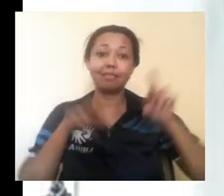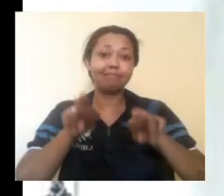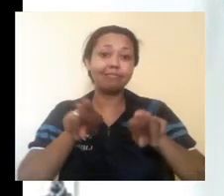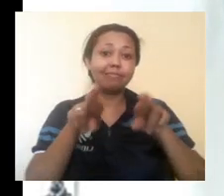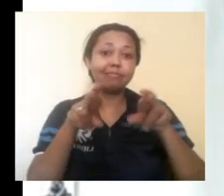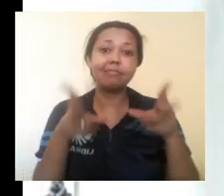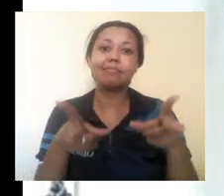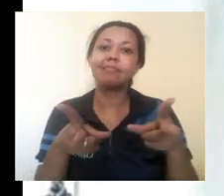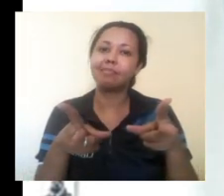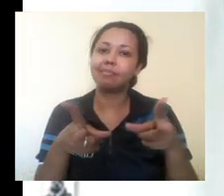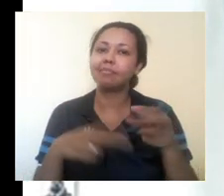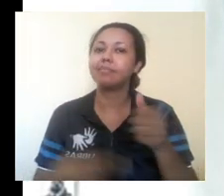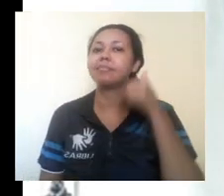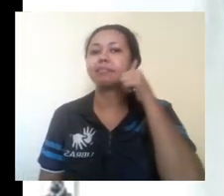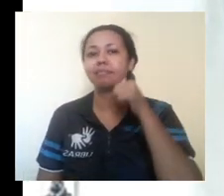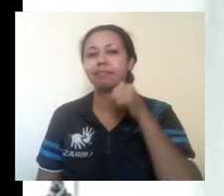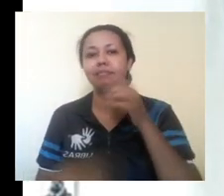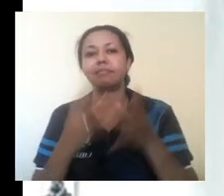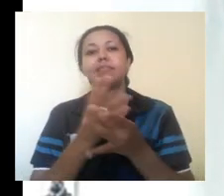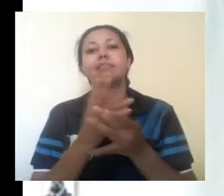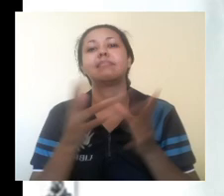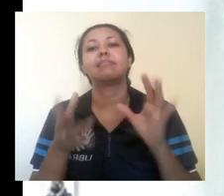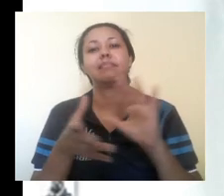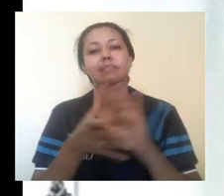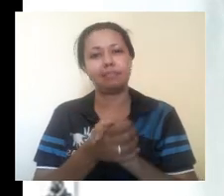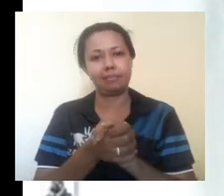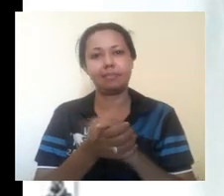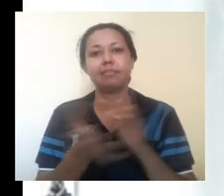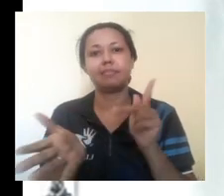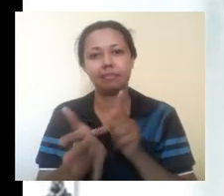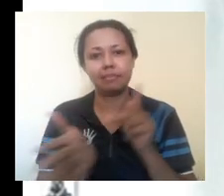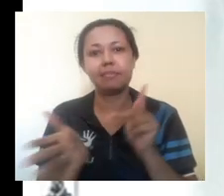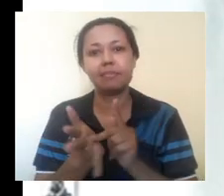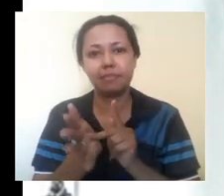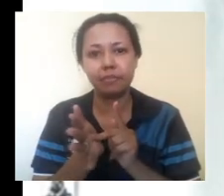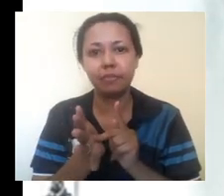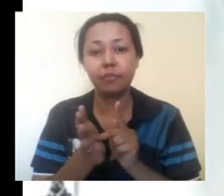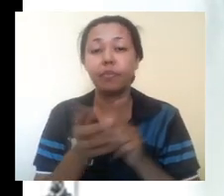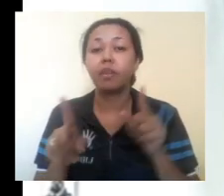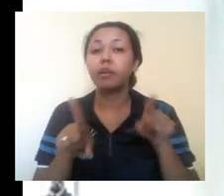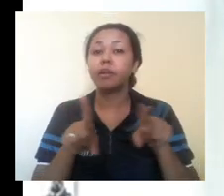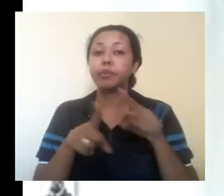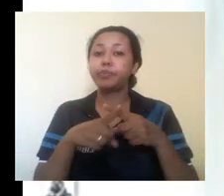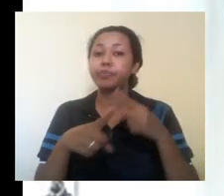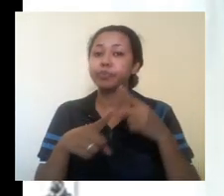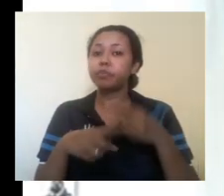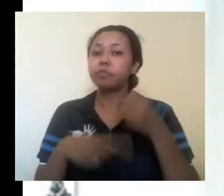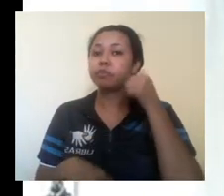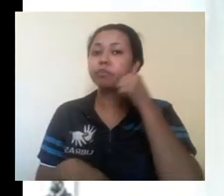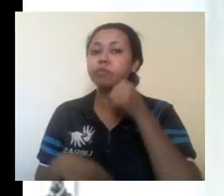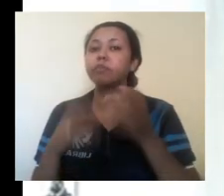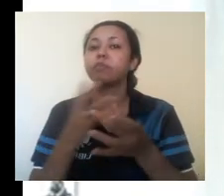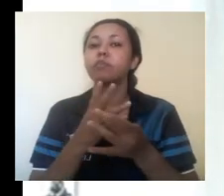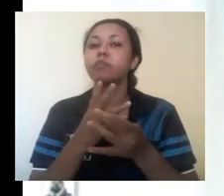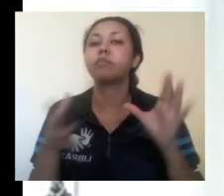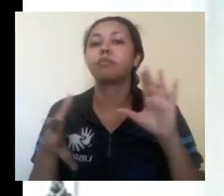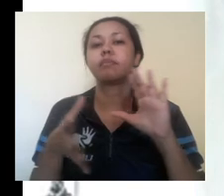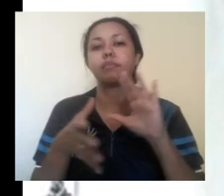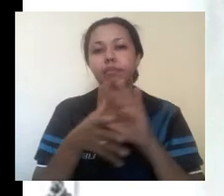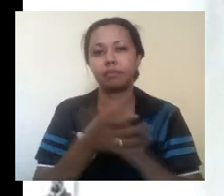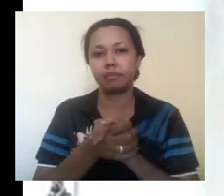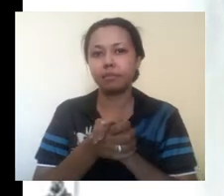você pode se dedicar exclusivamente ao Senhor, se deleitar no Senhor. E,